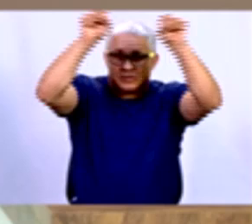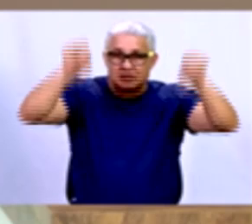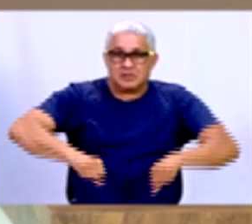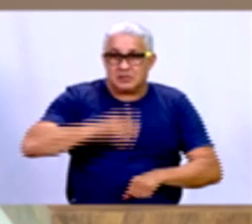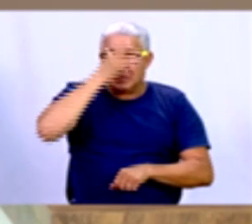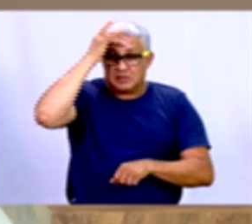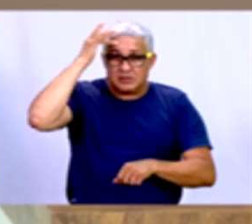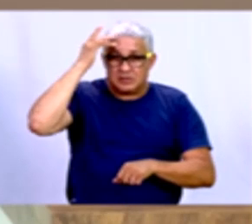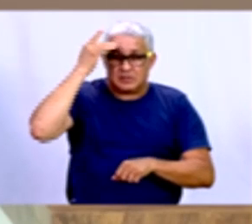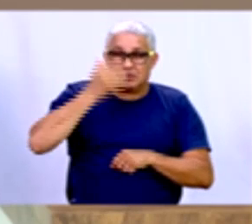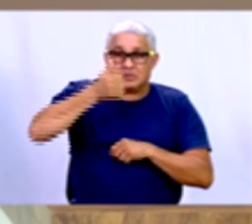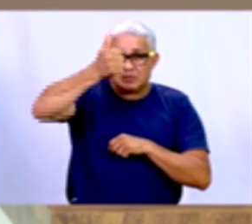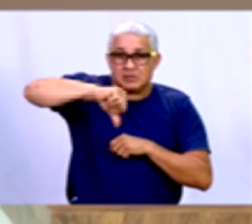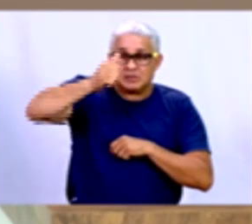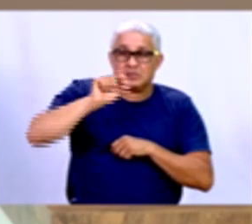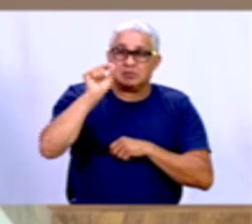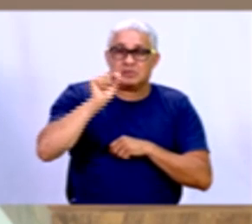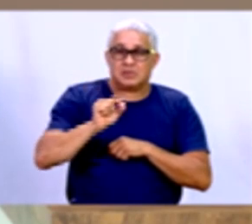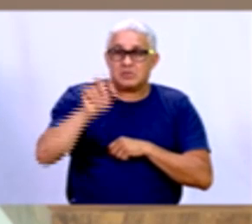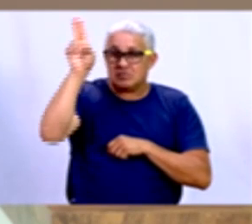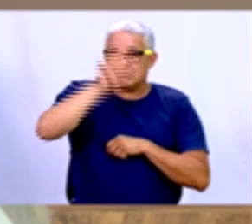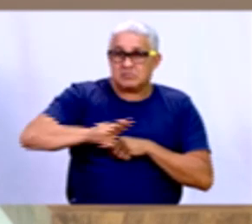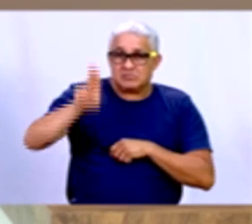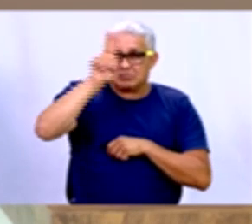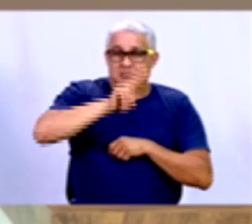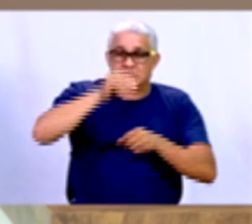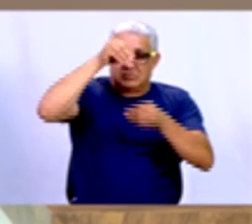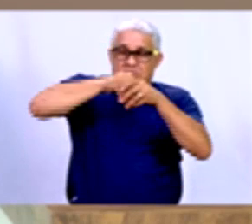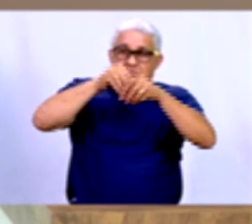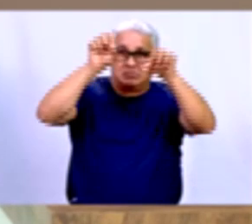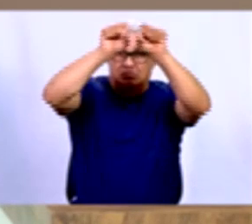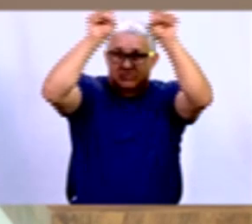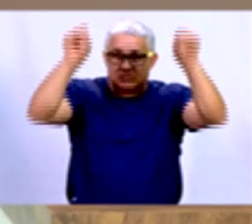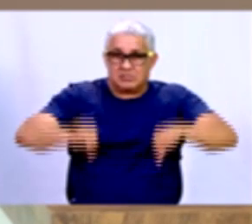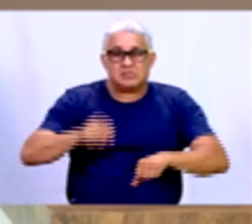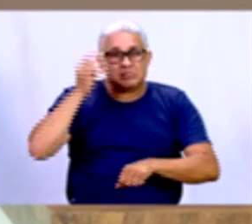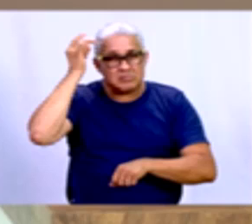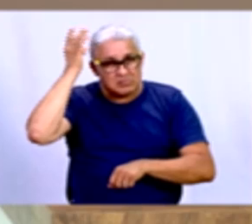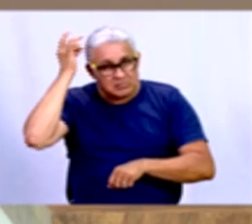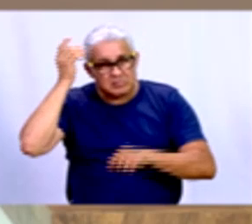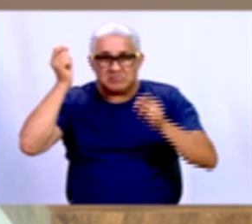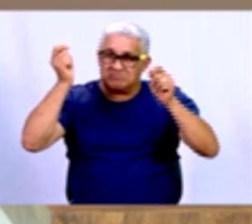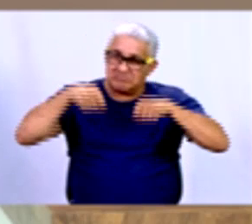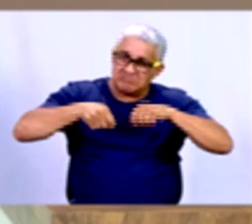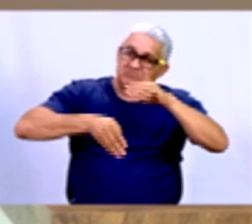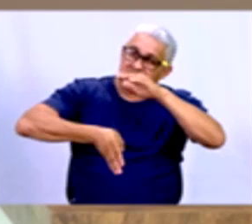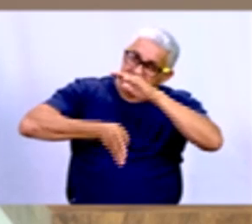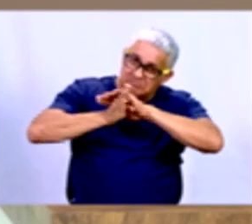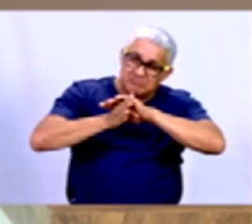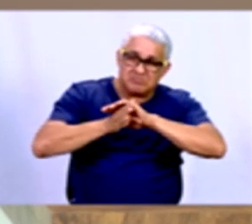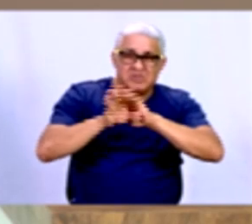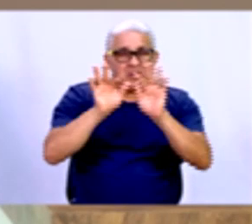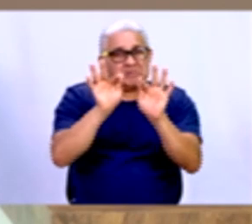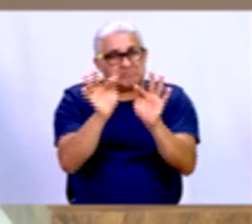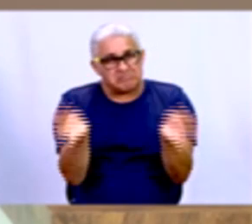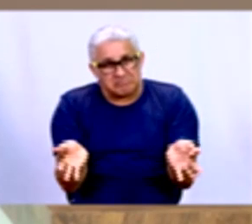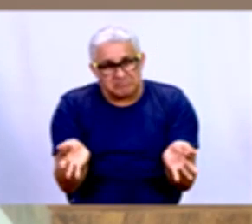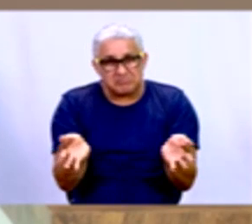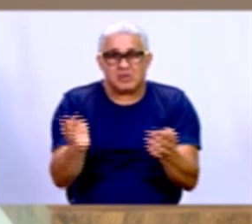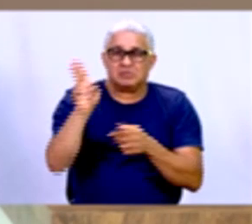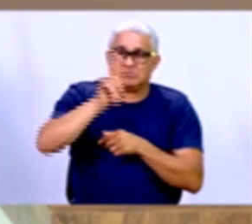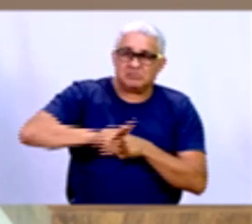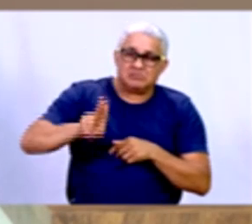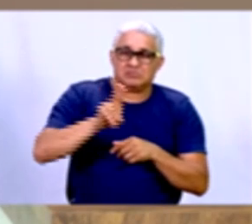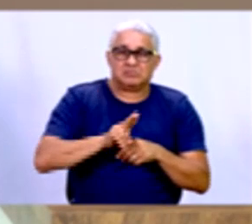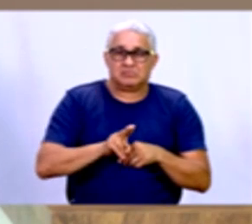estão avaliando o quê? Estão avaliando a usabilidade, se é fácil, se é funcional, se ele é simples de manusear. Então